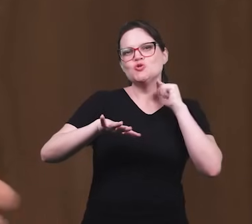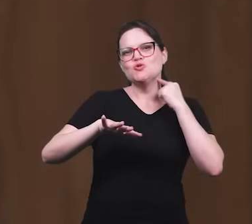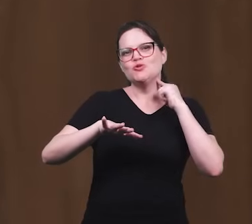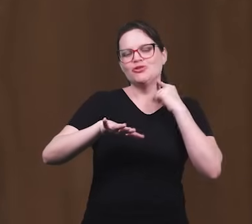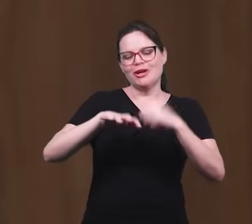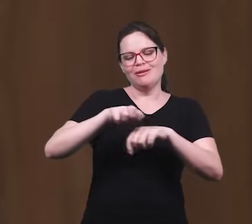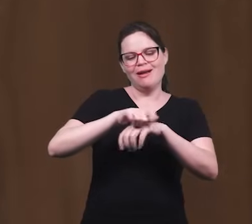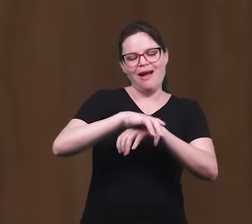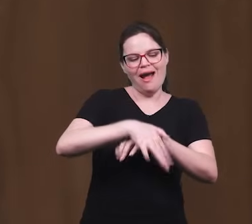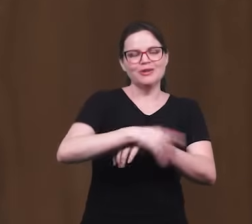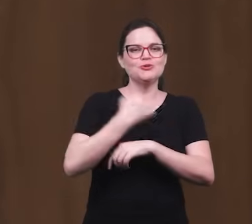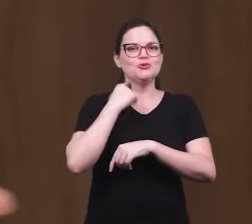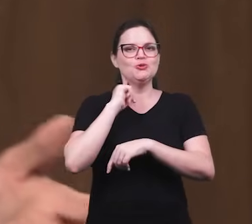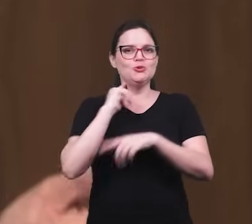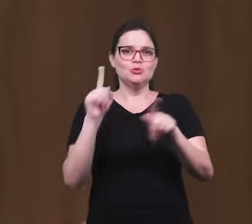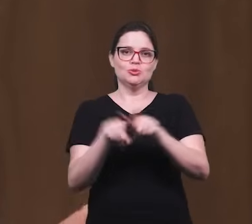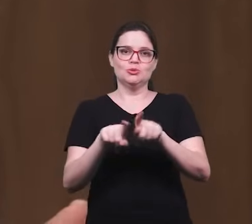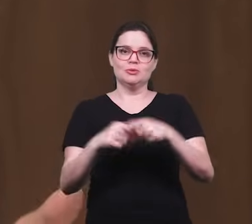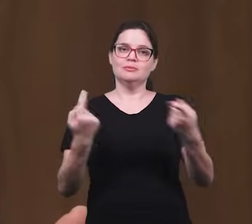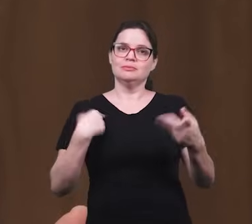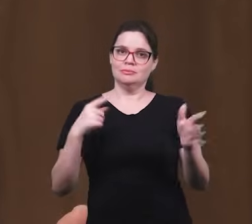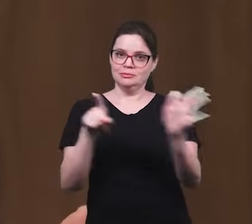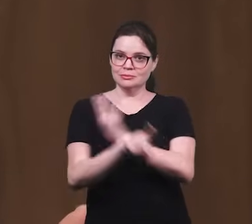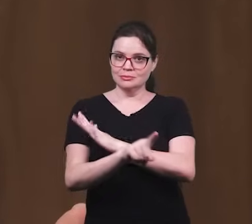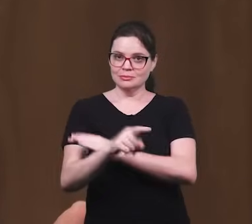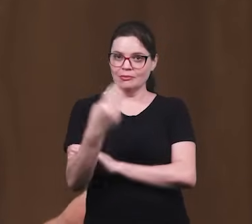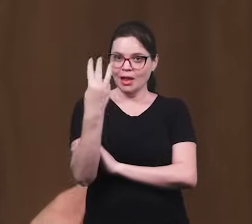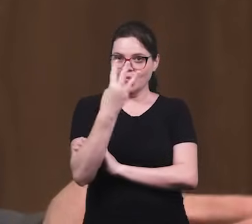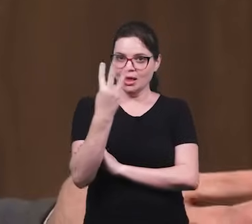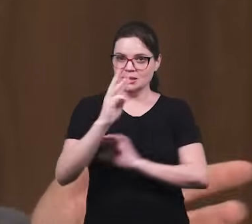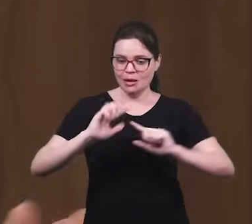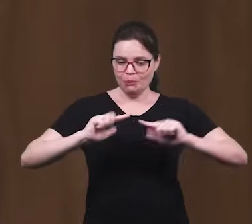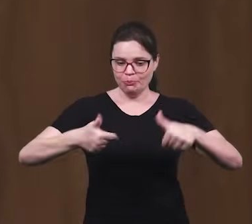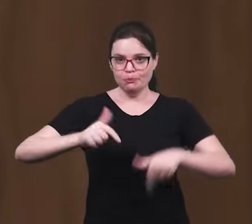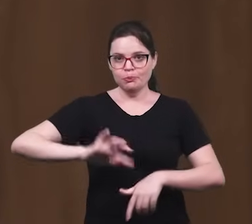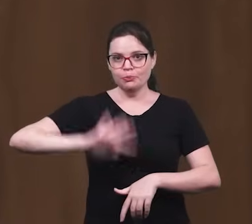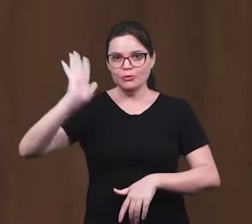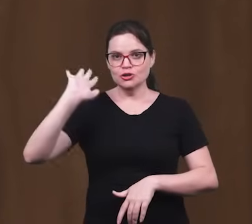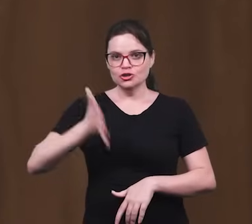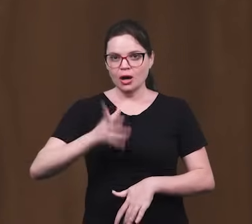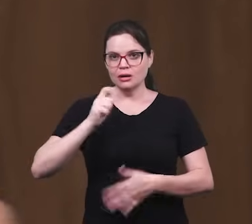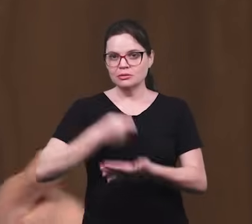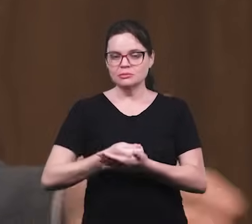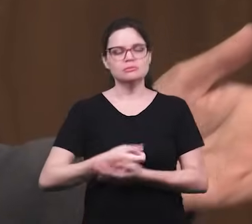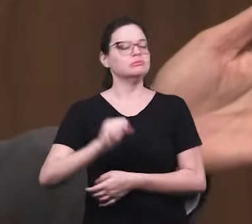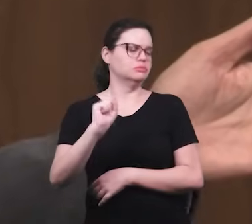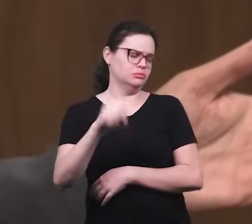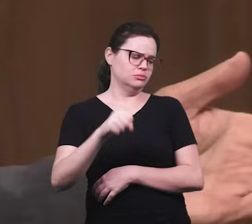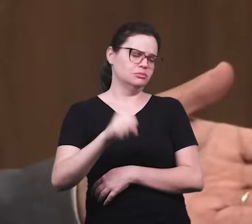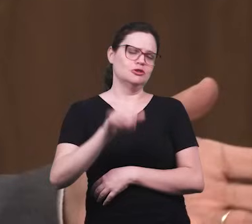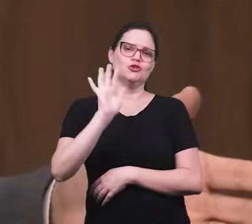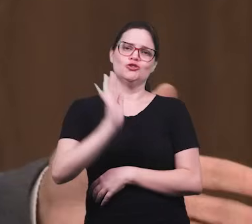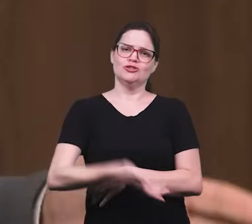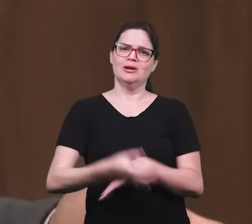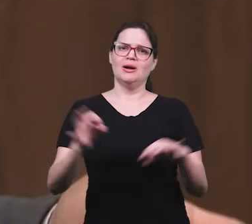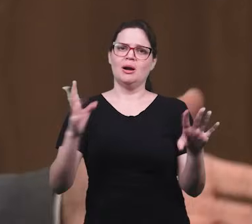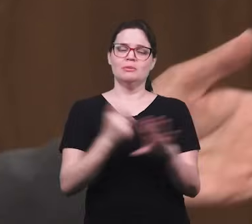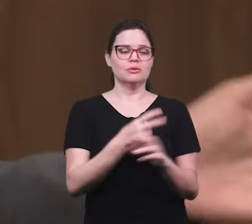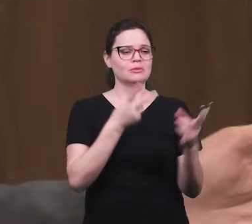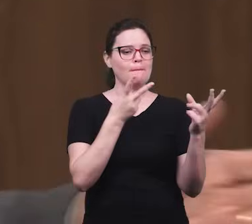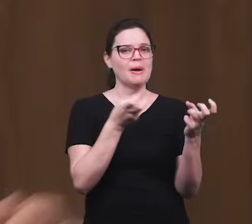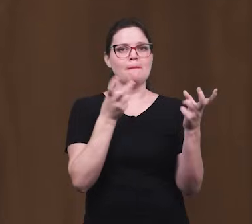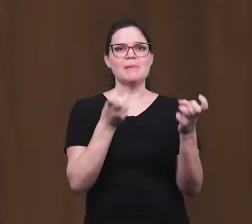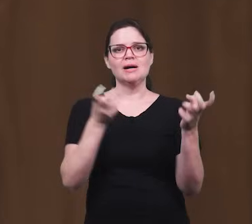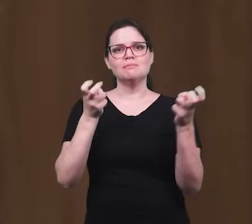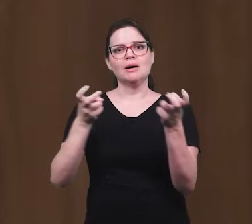né? Essa terceira trombeta, ela já tocou? Ela já tocou dentro dos sinais proféticos